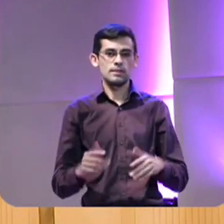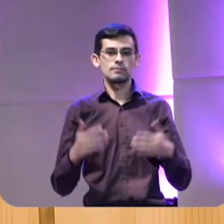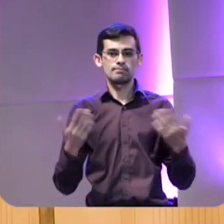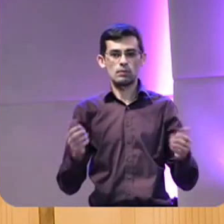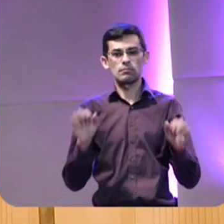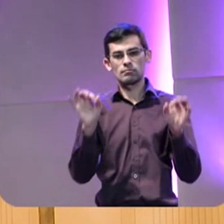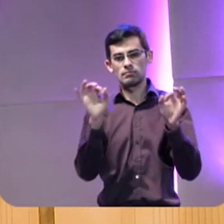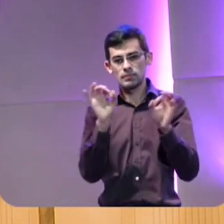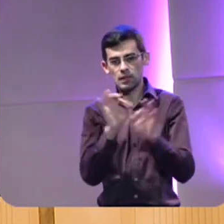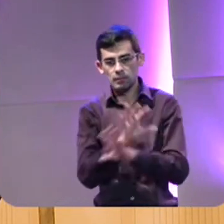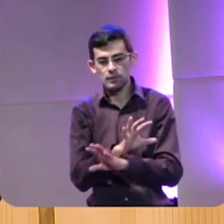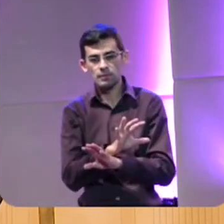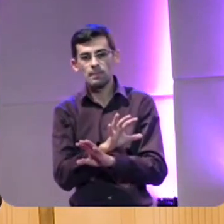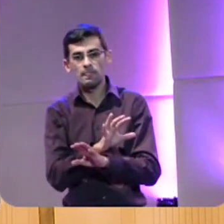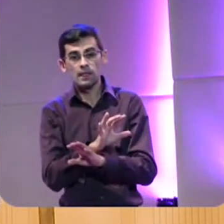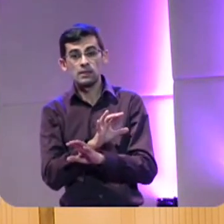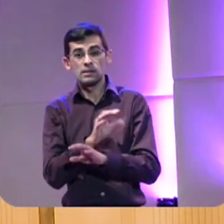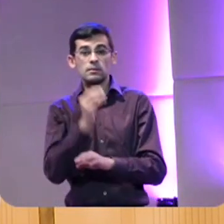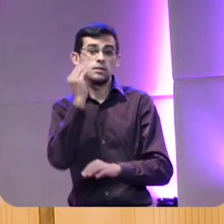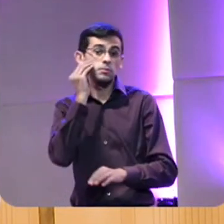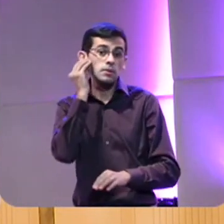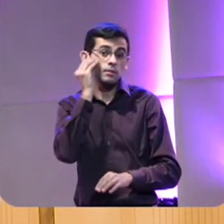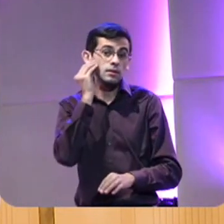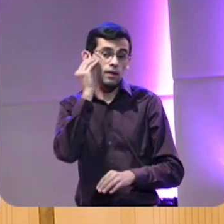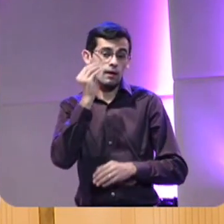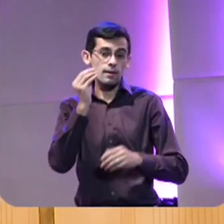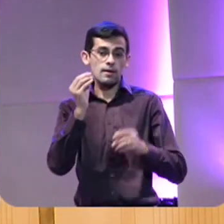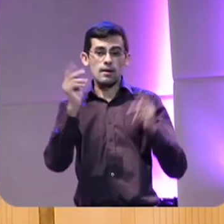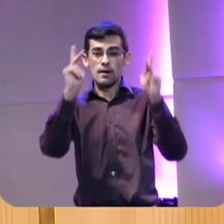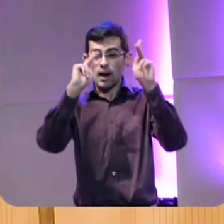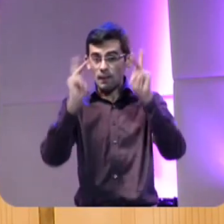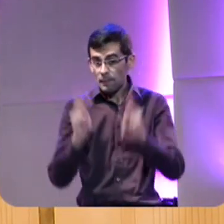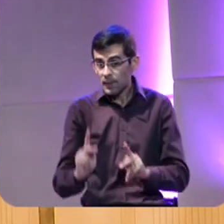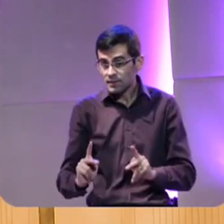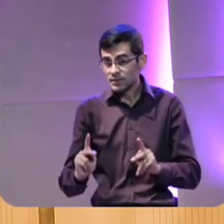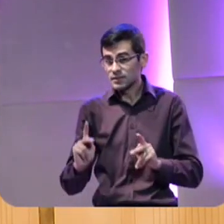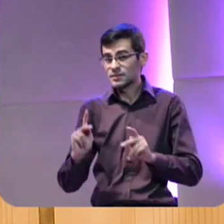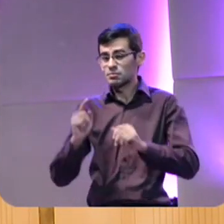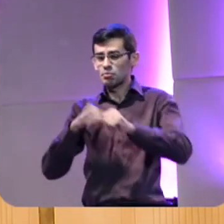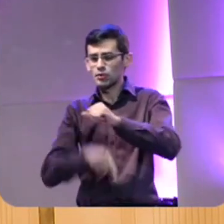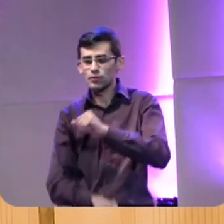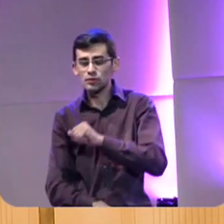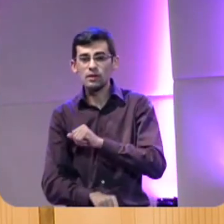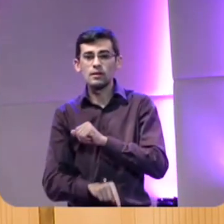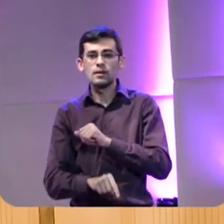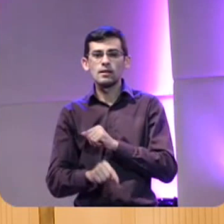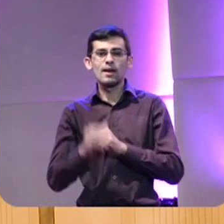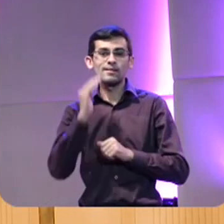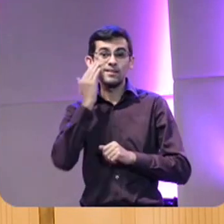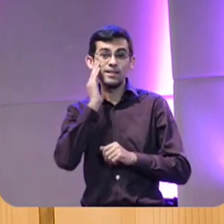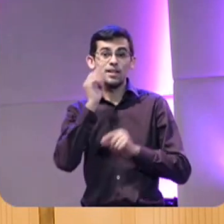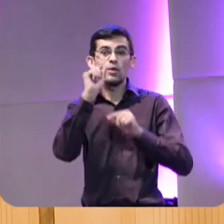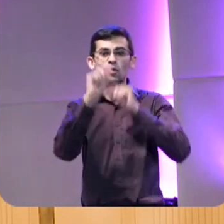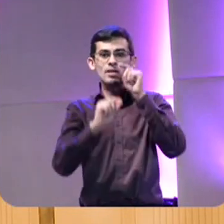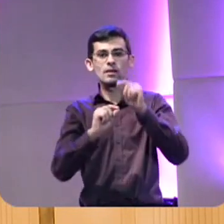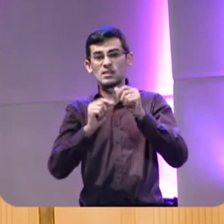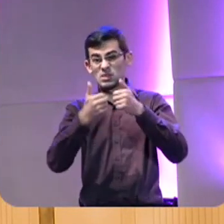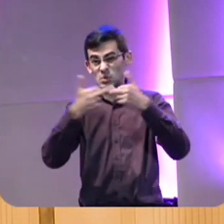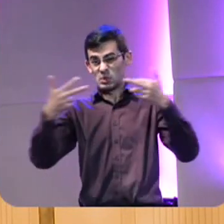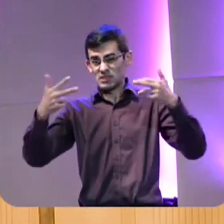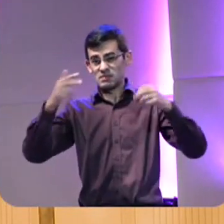fim, para se viver paz transcendente, é preciso discernir o essencial do que é